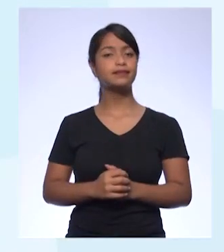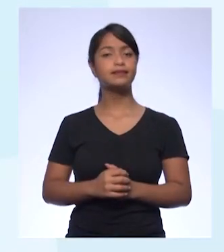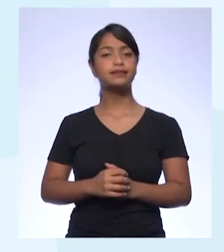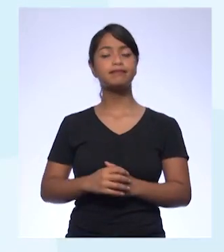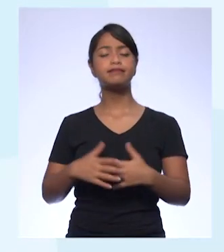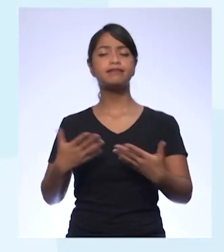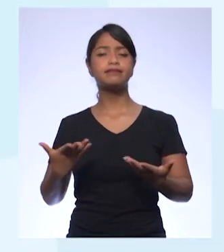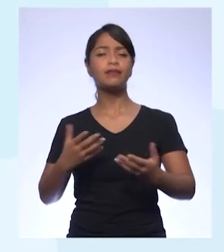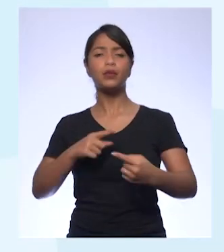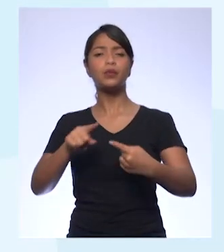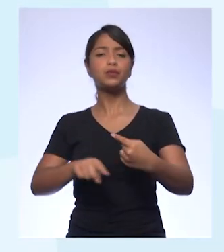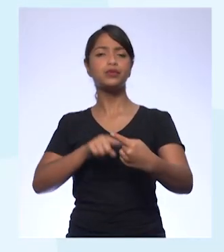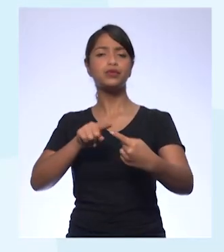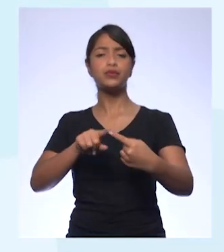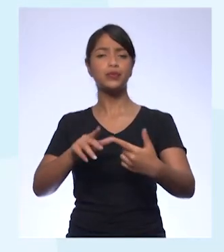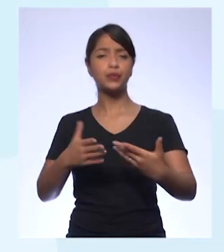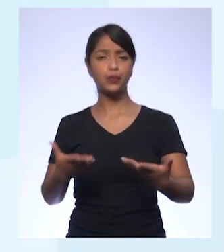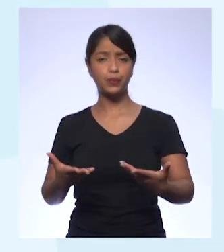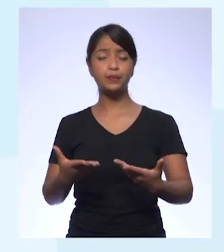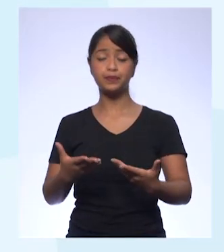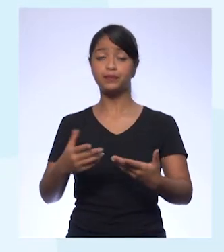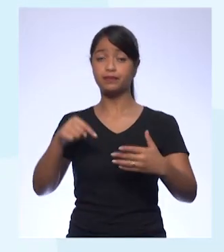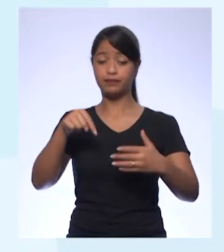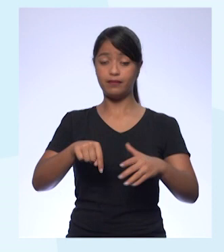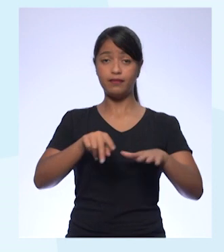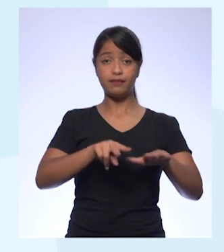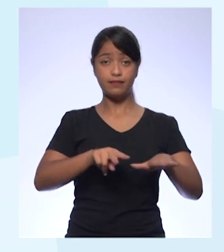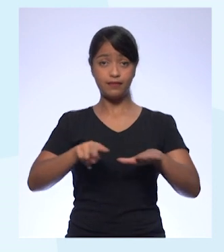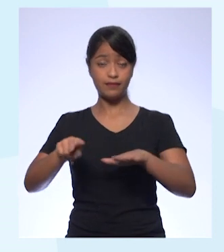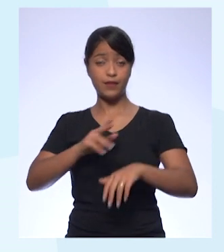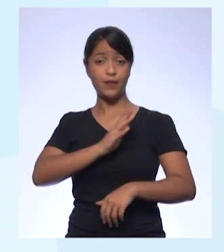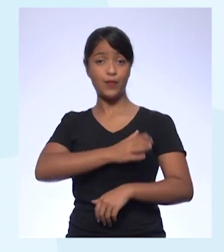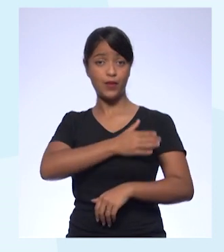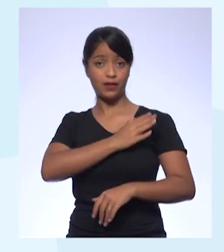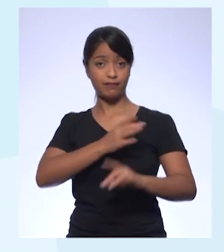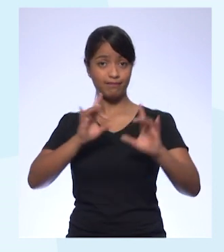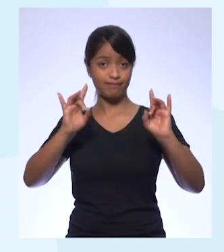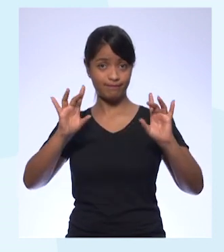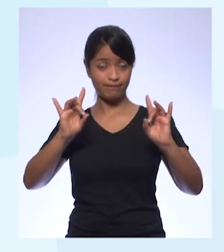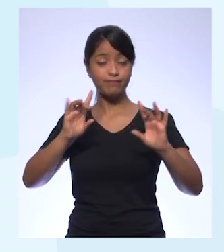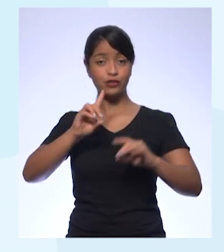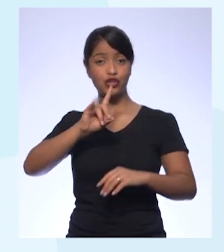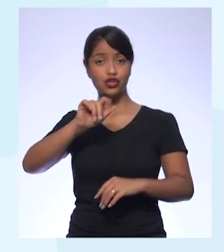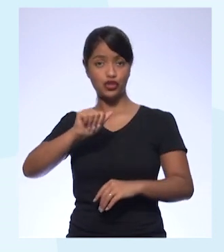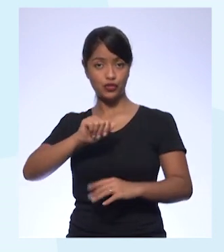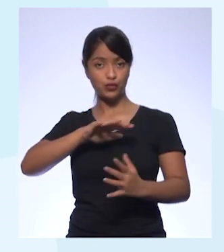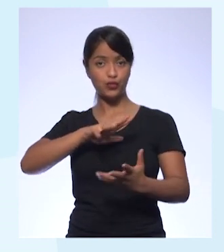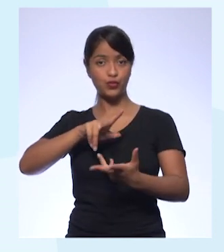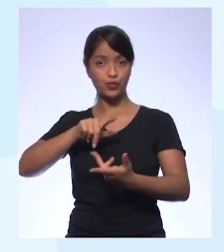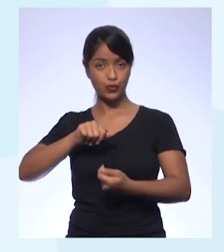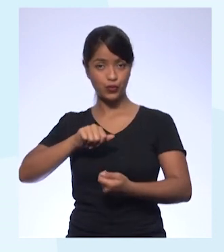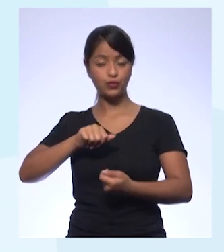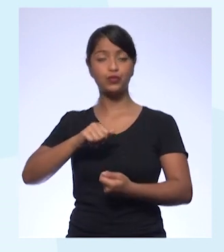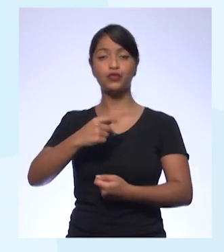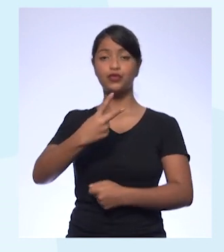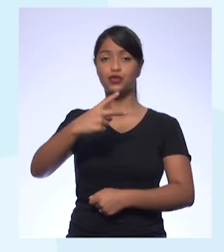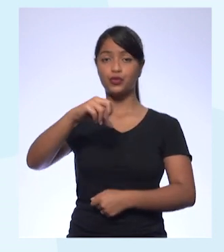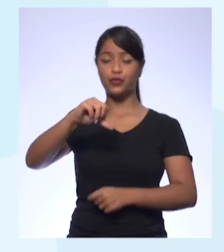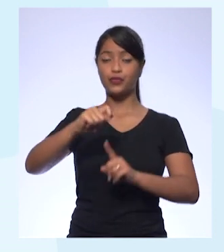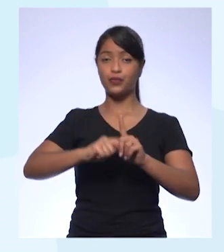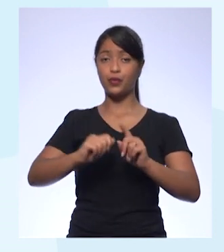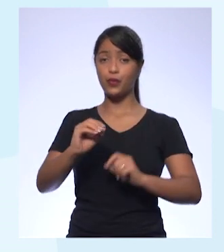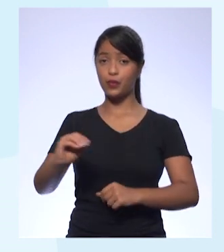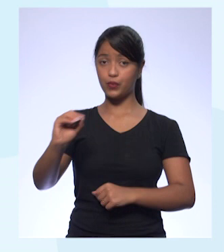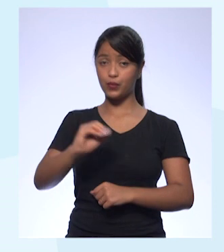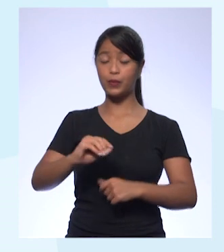então? Dentro do contexto da Semana do Coração, relacionada ao Dia Mundial do Coração, em 29 de outubro,